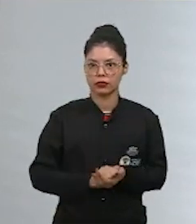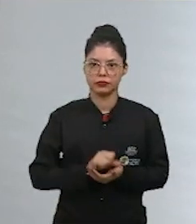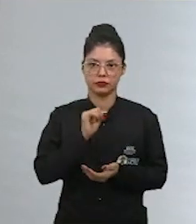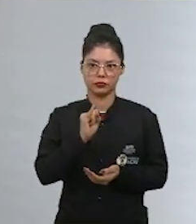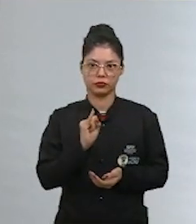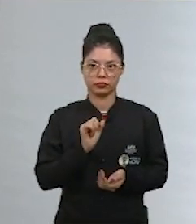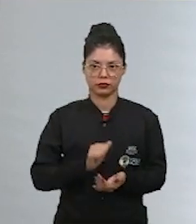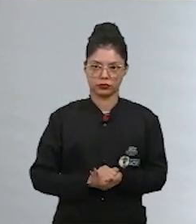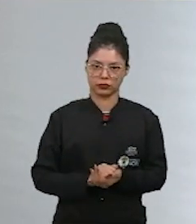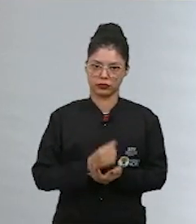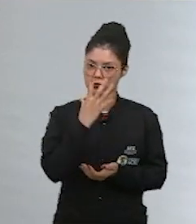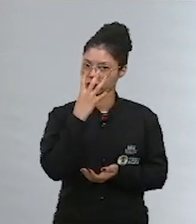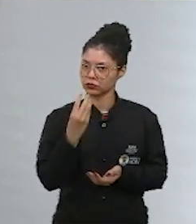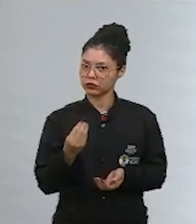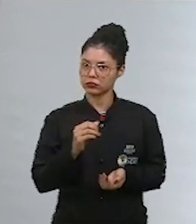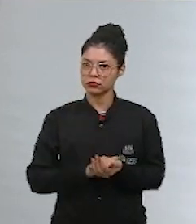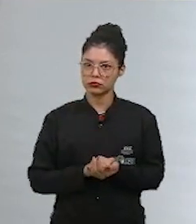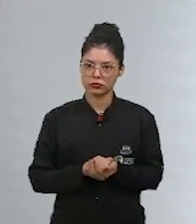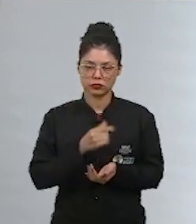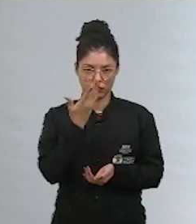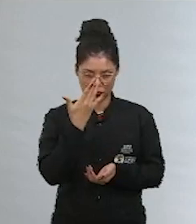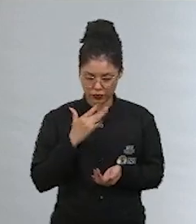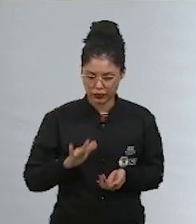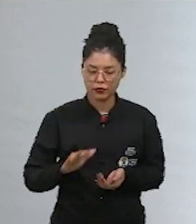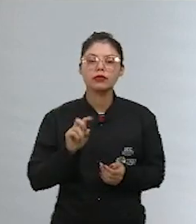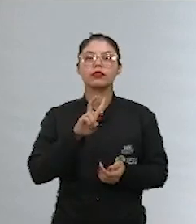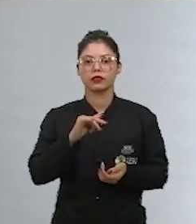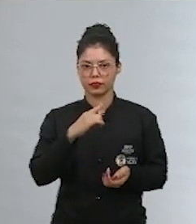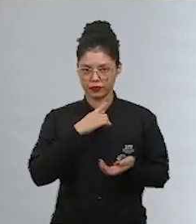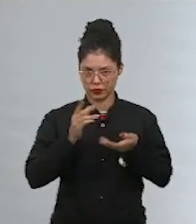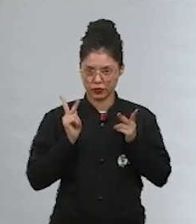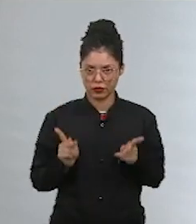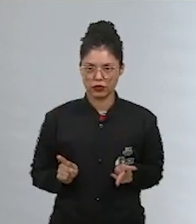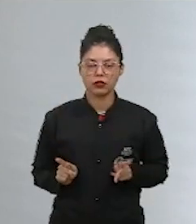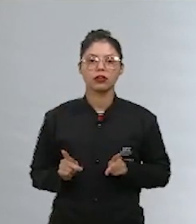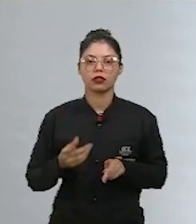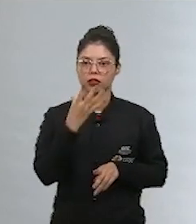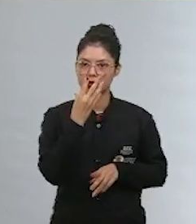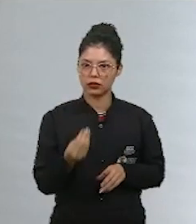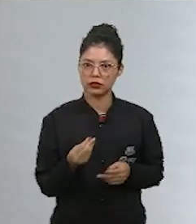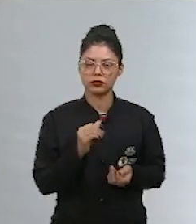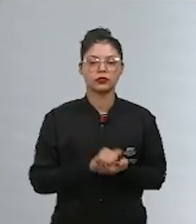for criado com lobos, desde pequeno ele vai ter comportamento de lobo.